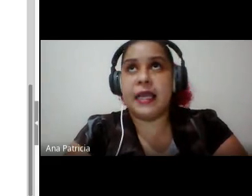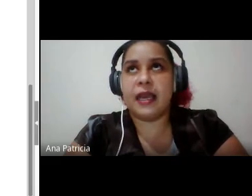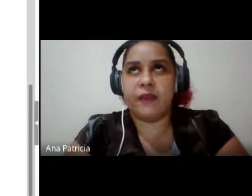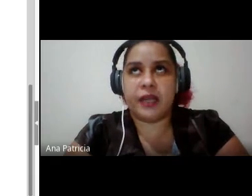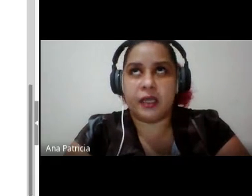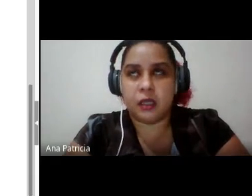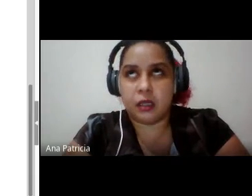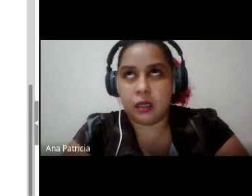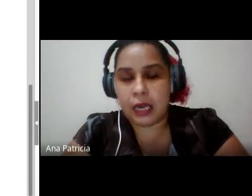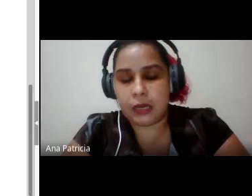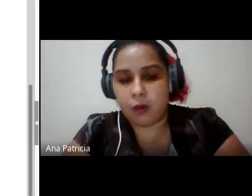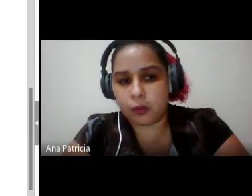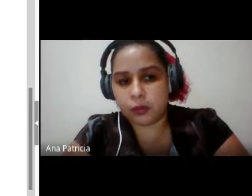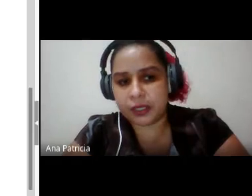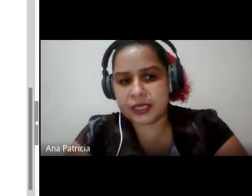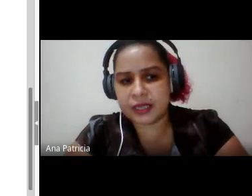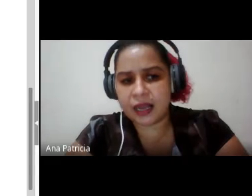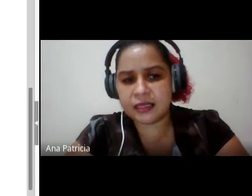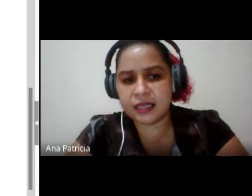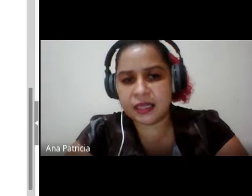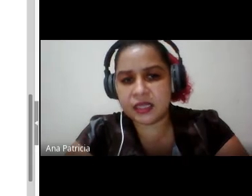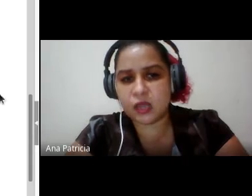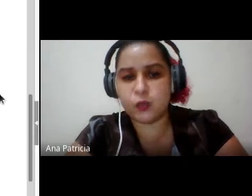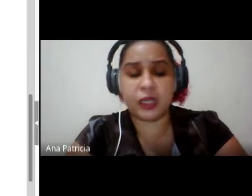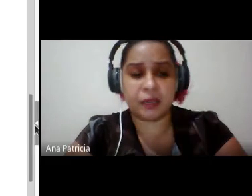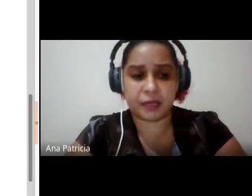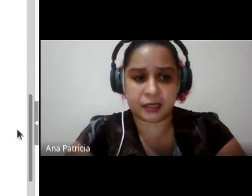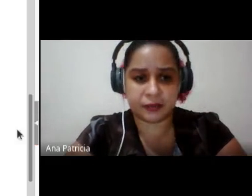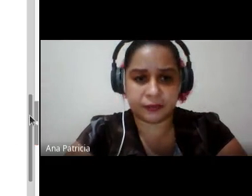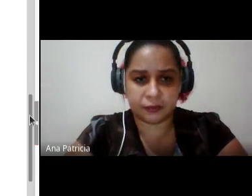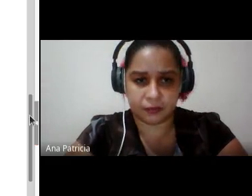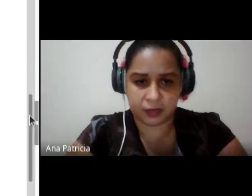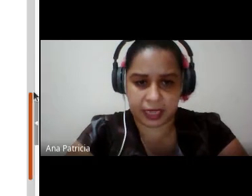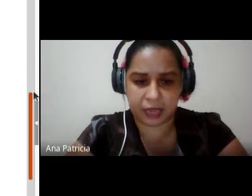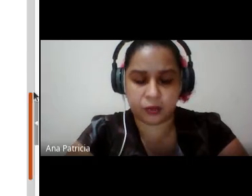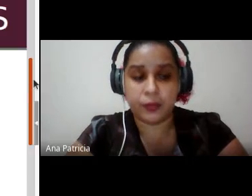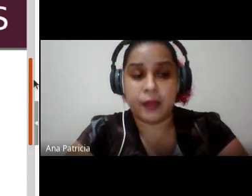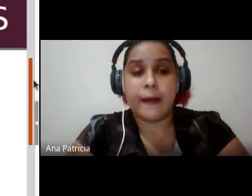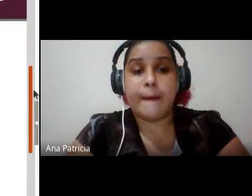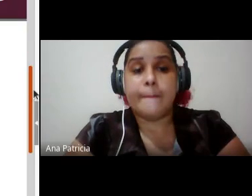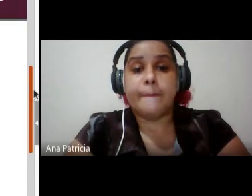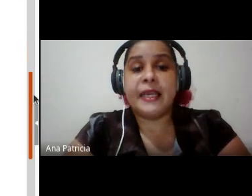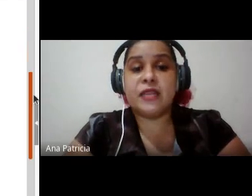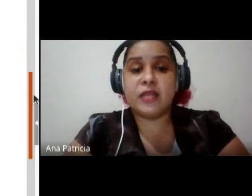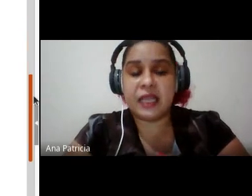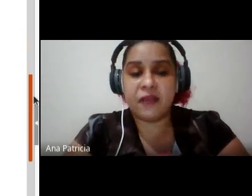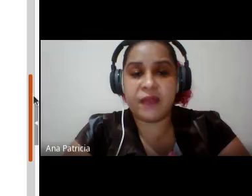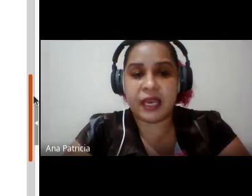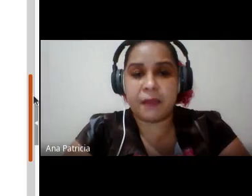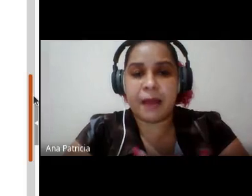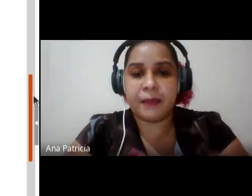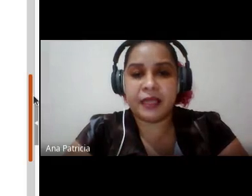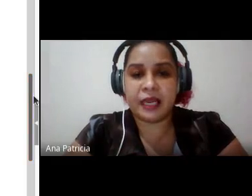seria referente na língua portuguesa às letras e aos fonemas, certo? Isso significa